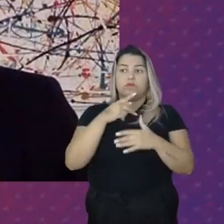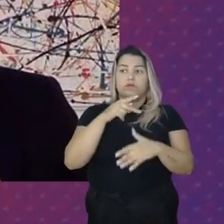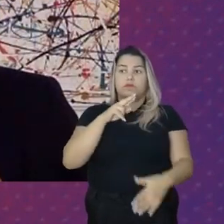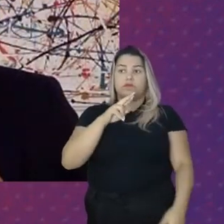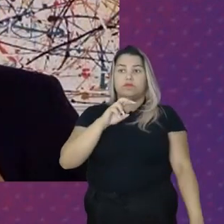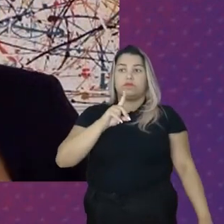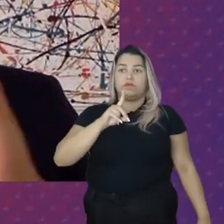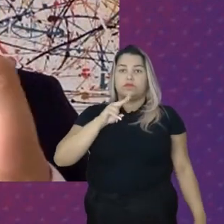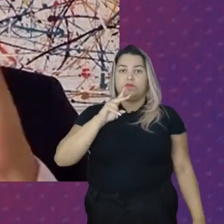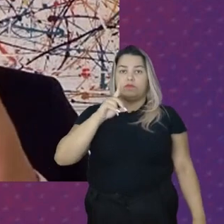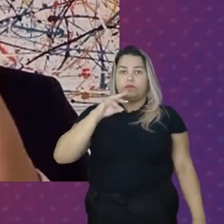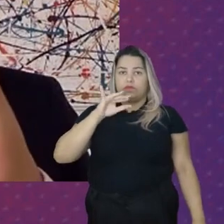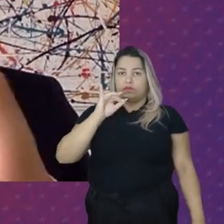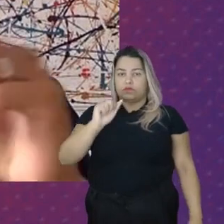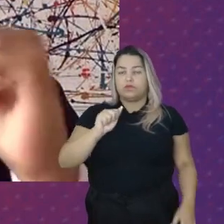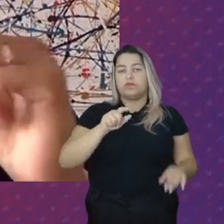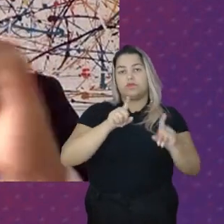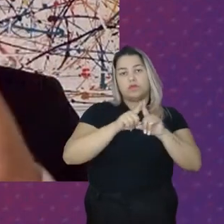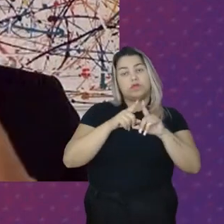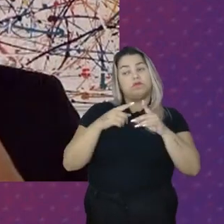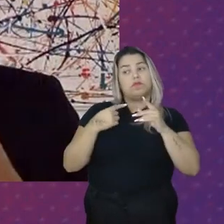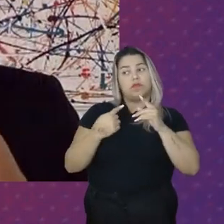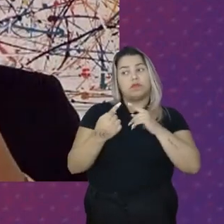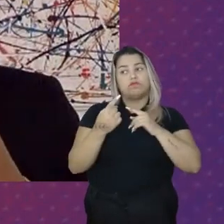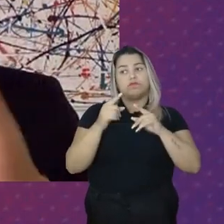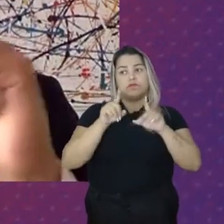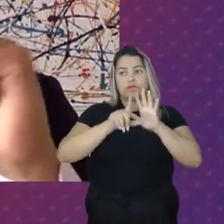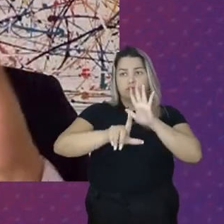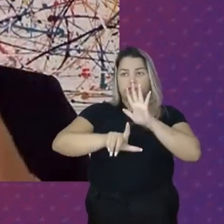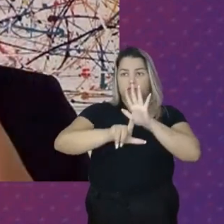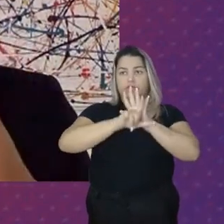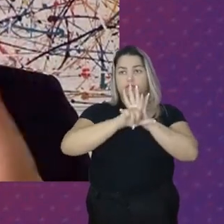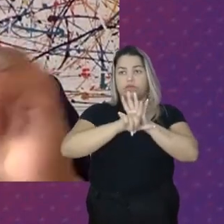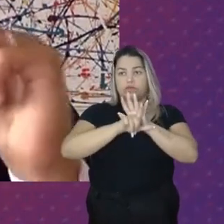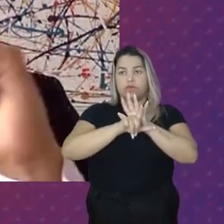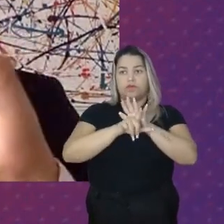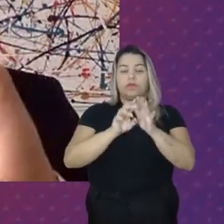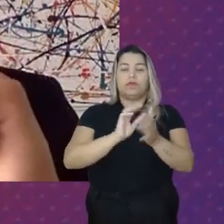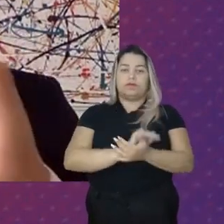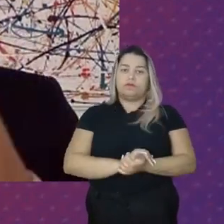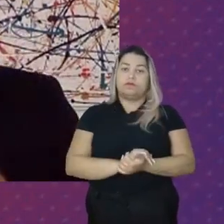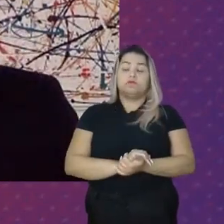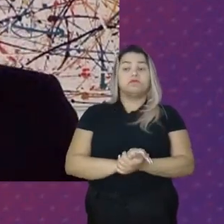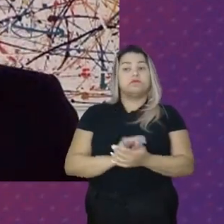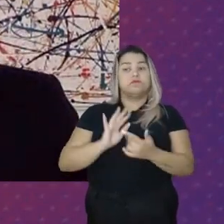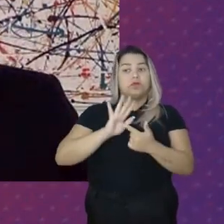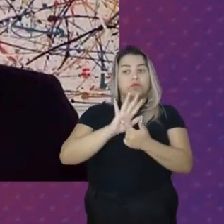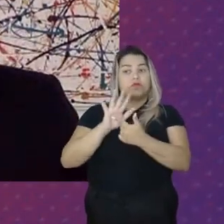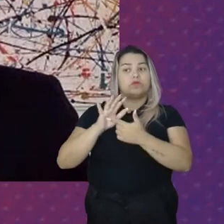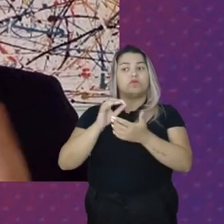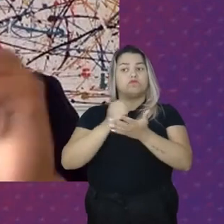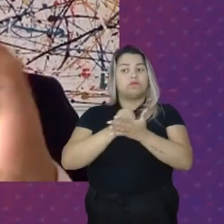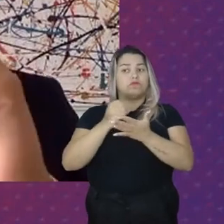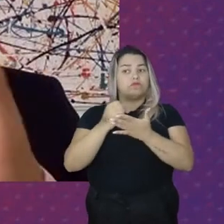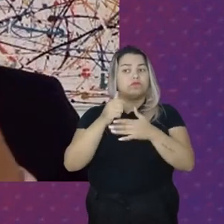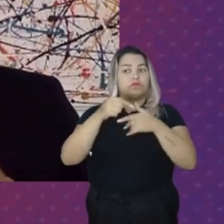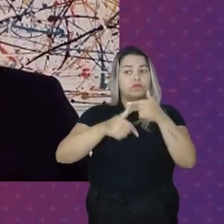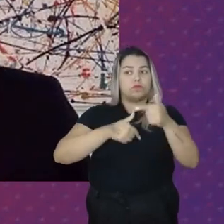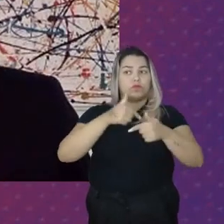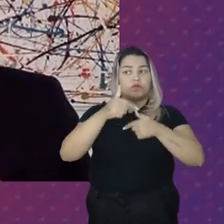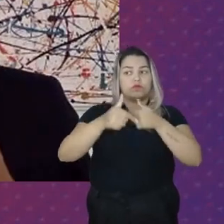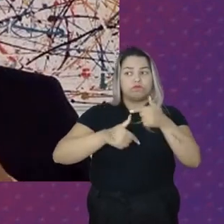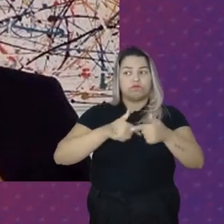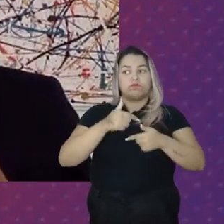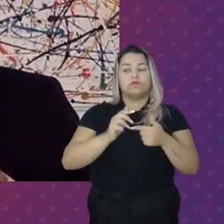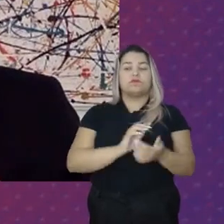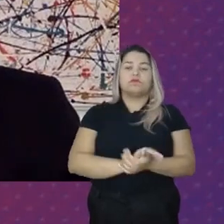Social. Além disso, essa legislação também impôs a apresentação de carteira de trabalho e